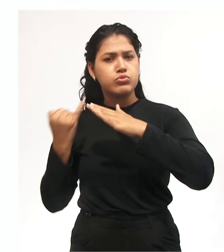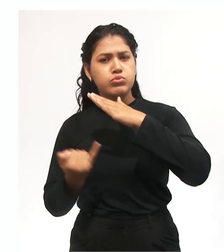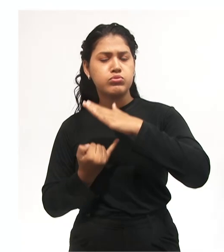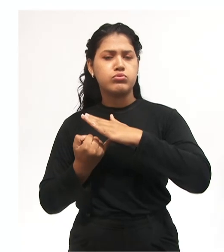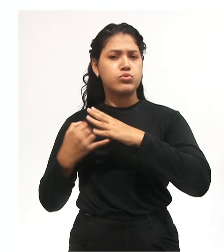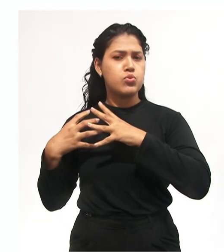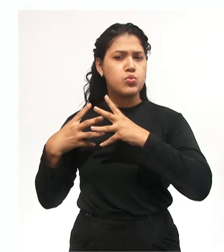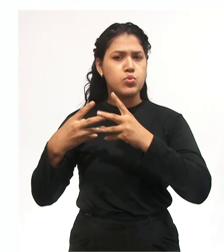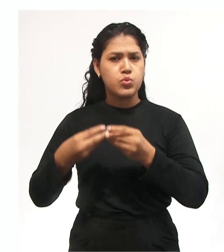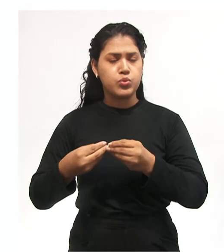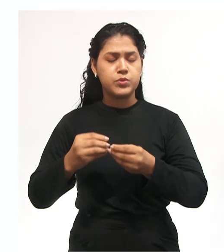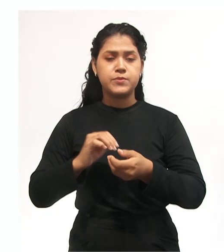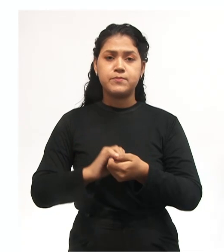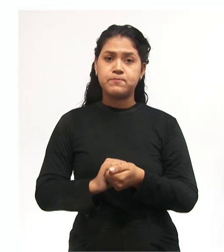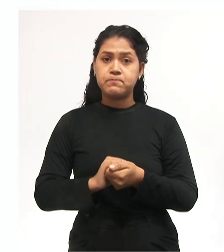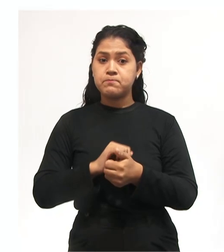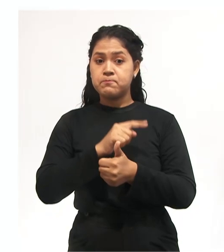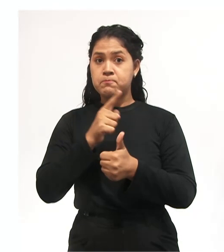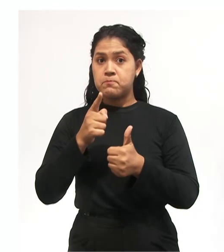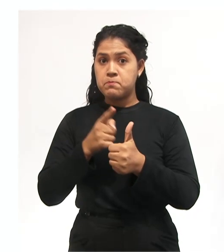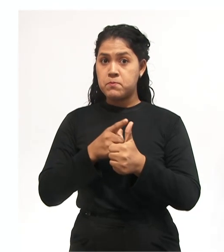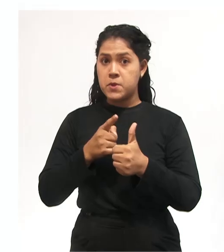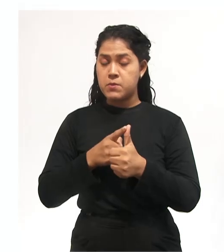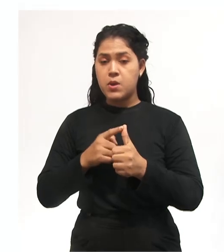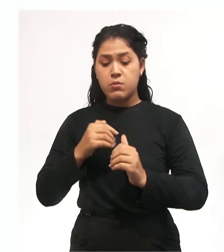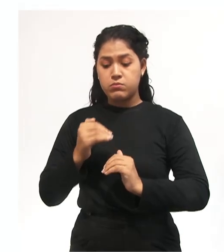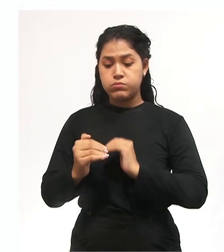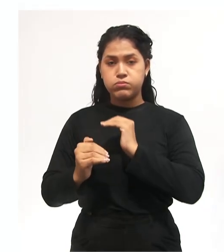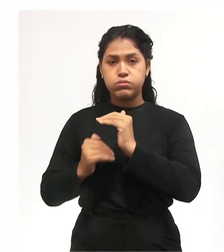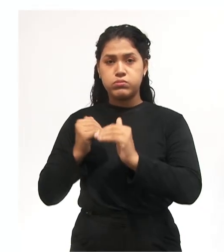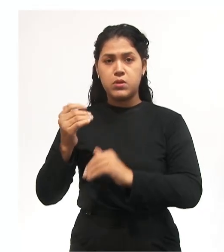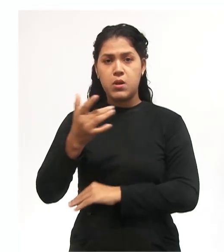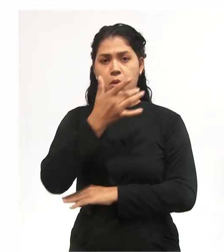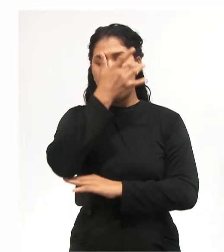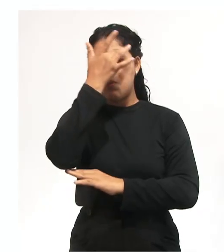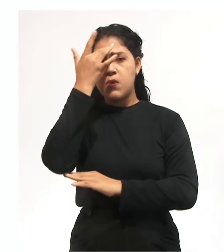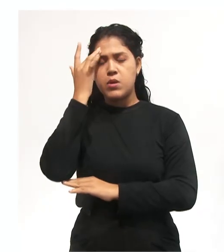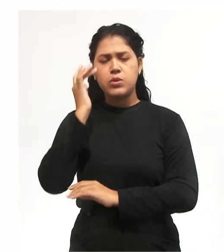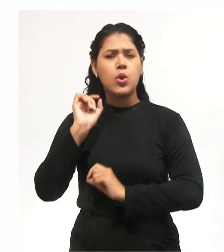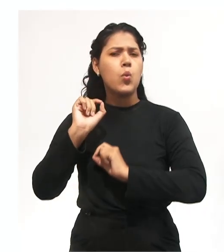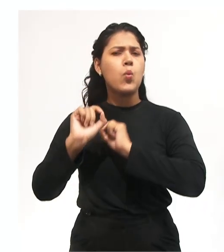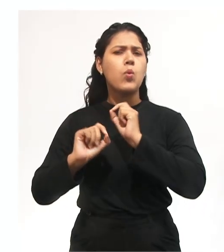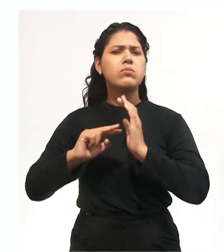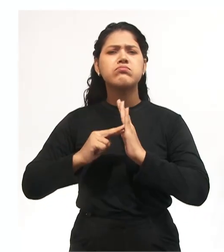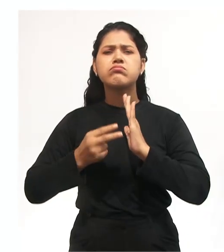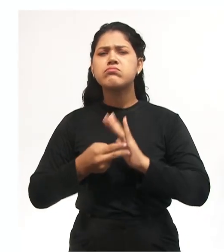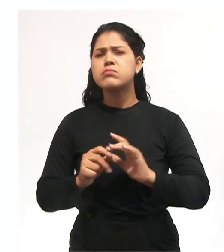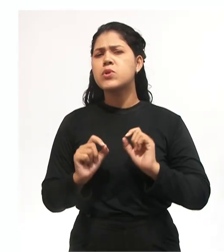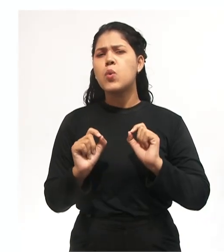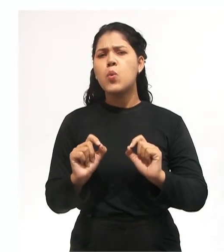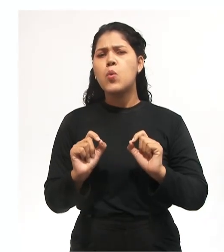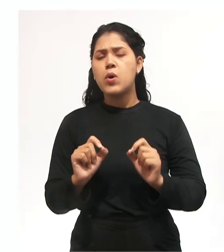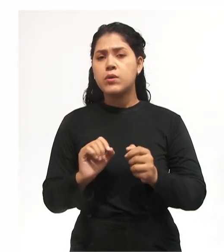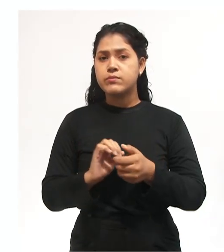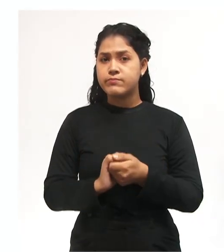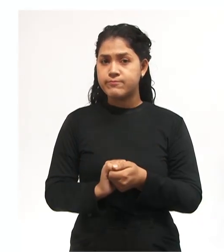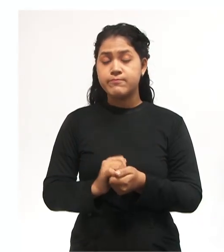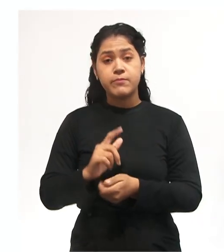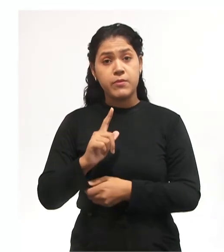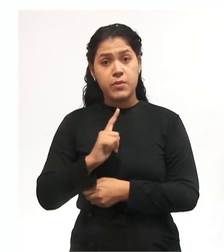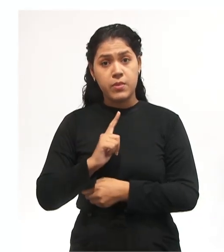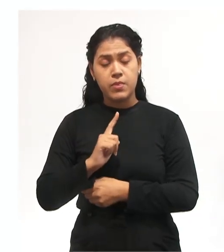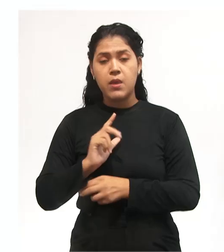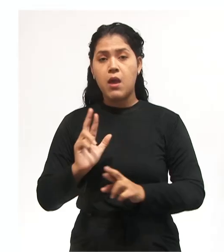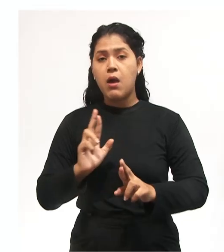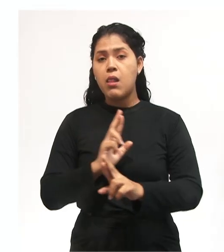de desenvolver pessoas. O que é? O processo de desenvolver pessoas tem relação com programas